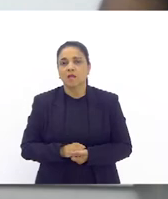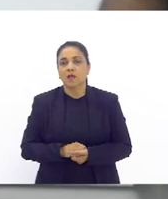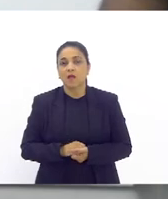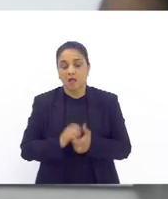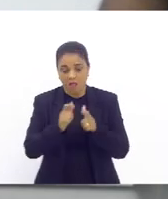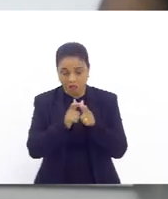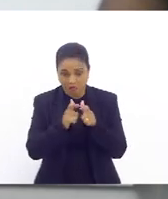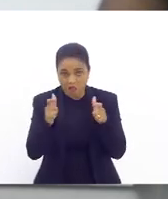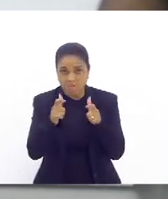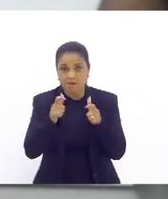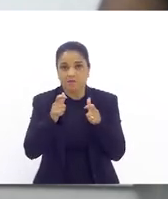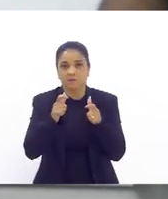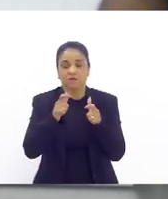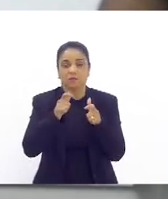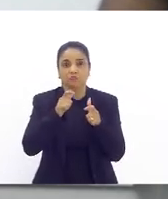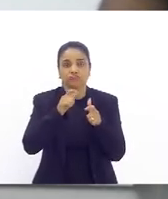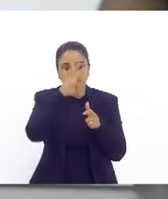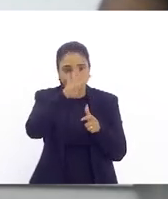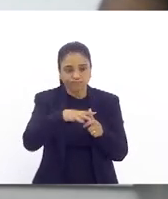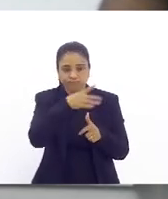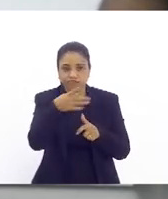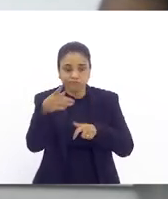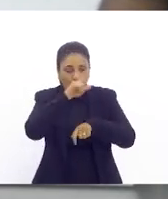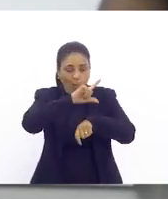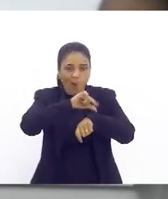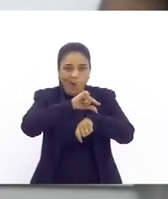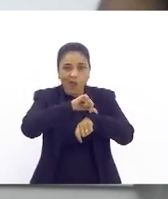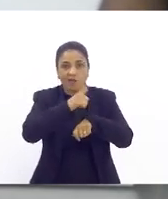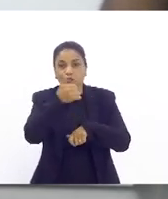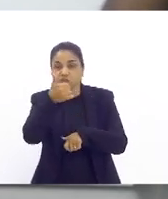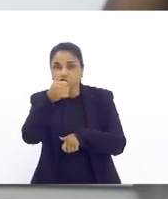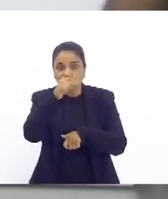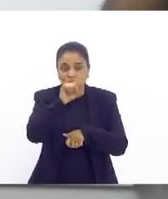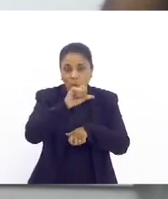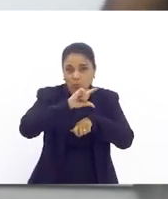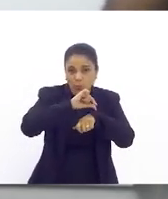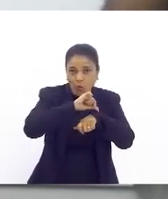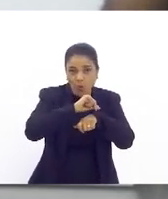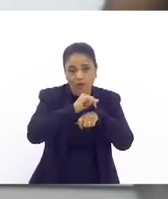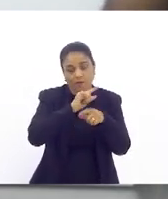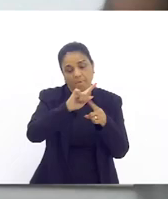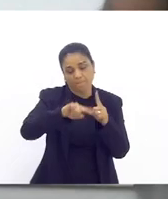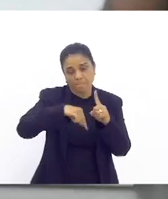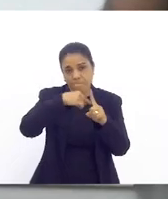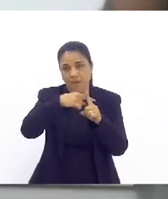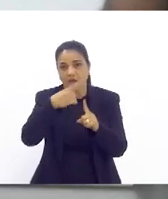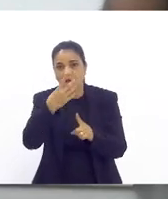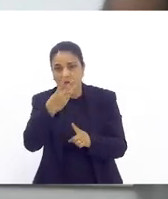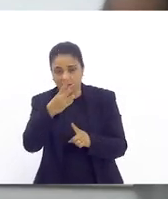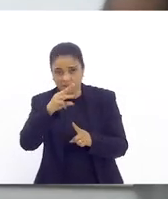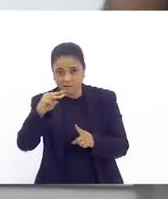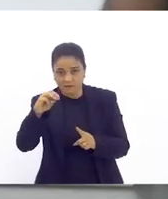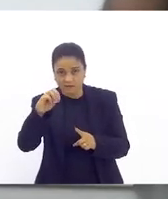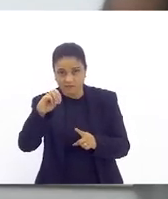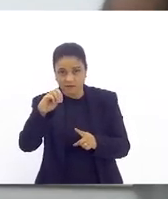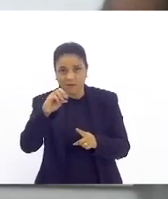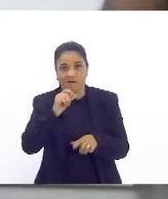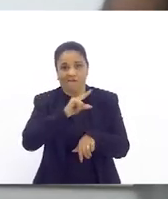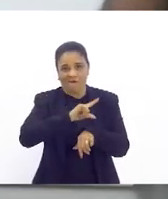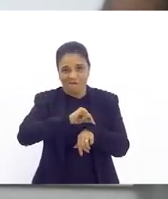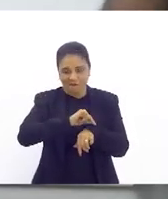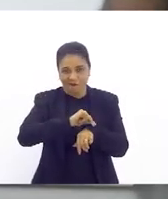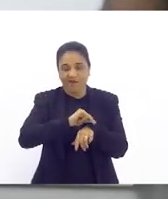carga horária né dos professores de 18 horas para 30 horas que foi uma lei autorizada essa lei foi